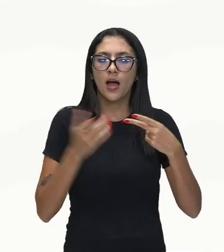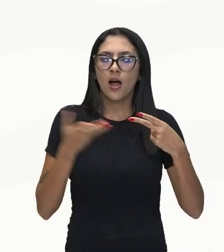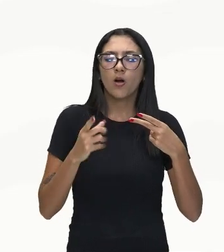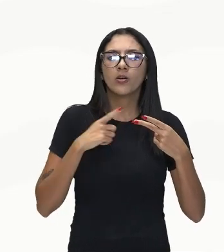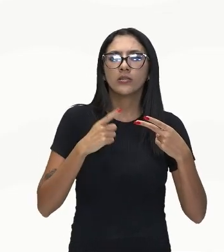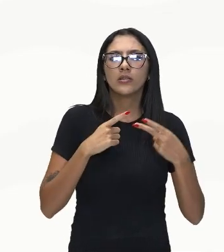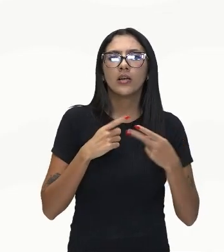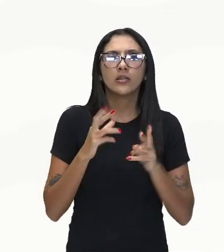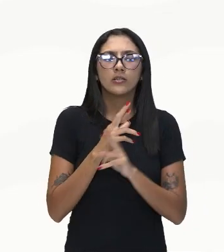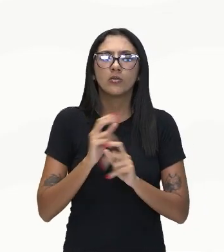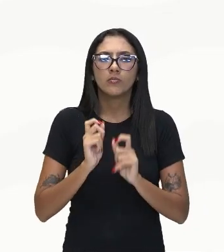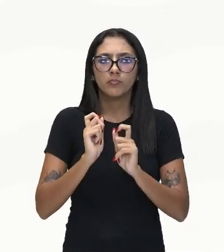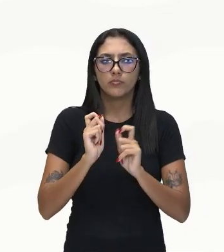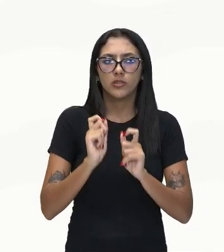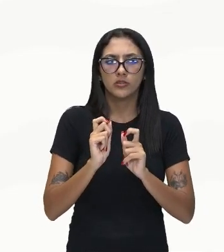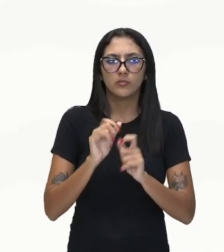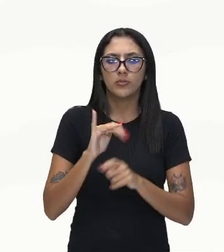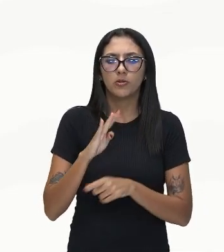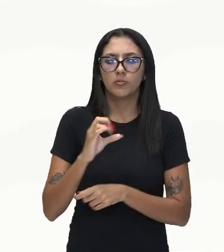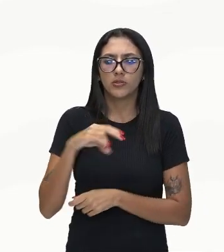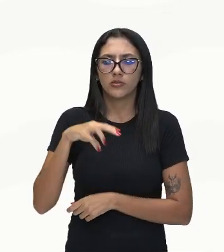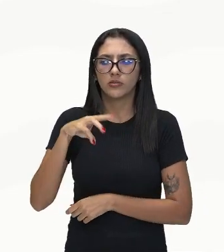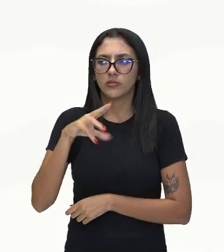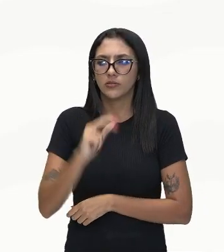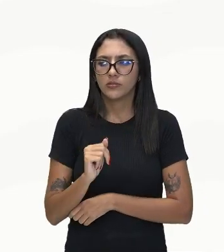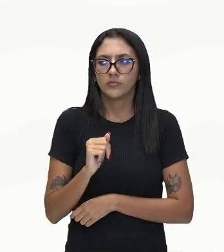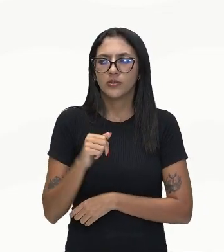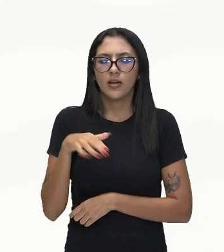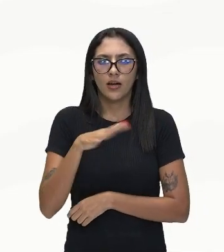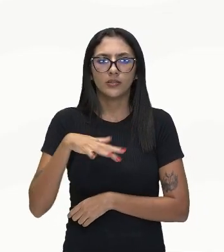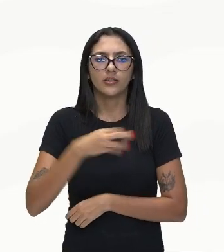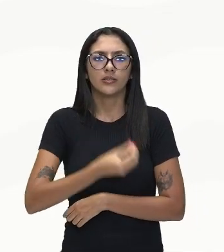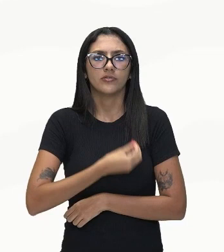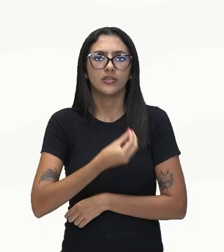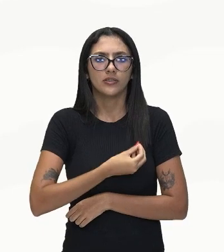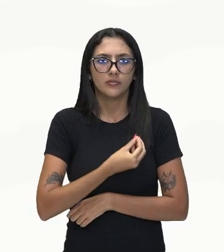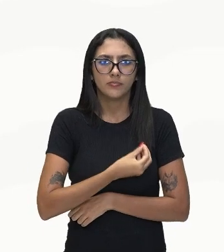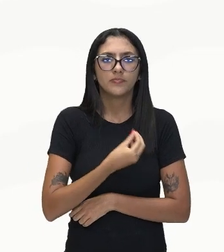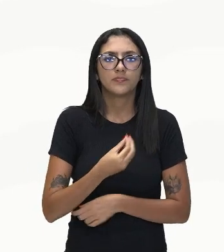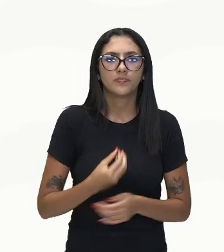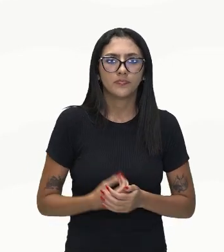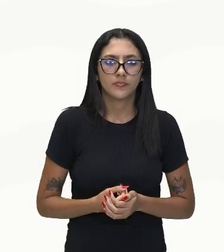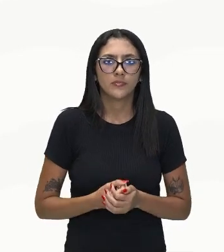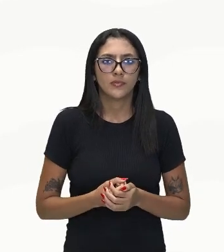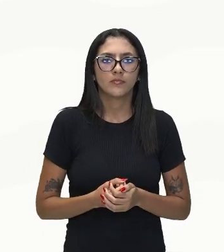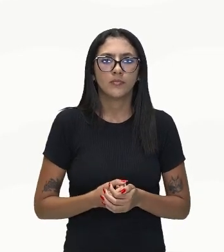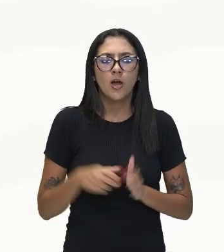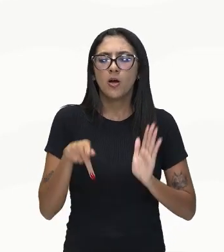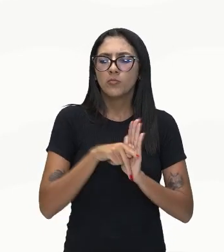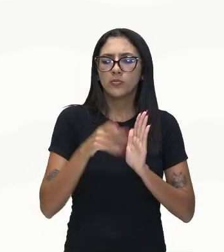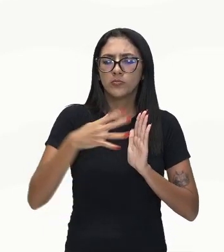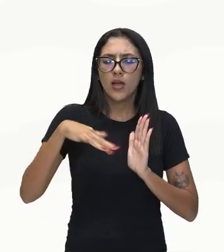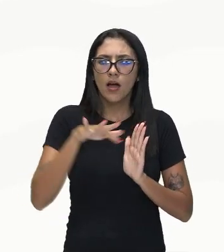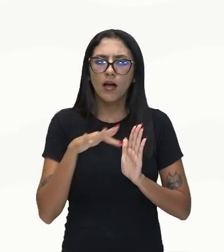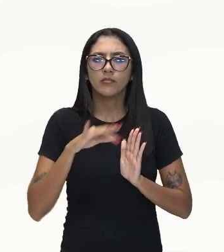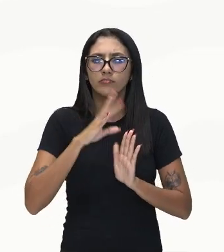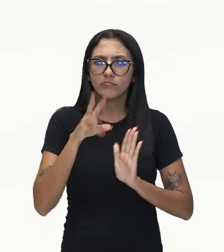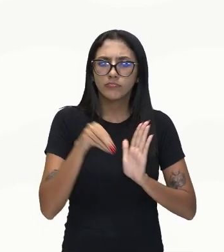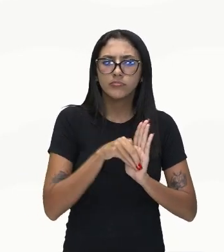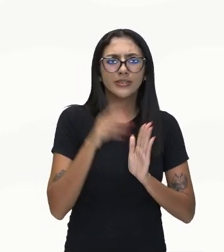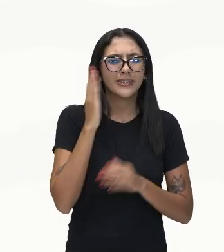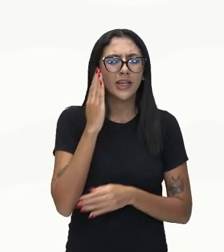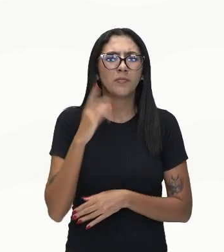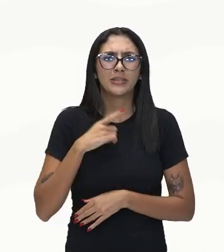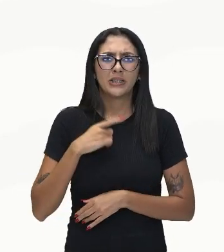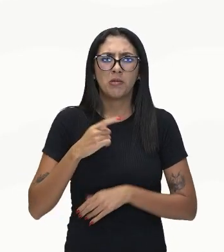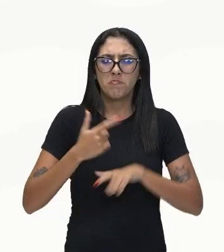bioma amazônico mesmo. Observe que a área já diminuiu, tá vendo? Porque até onde vai a floresta amazônica? Tá? Nós temos 7 milhões de quilômetros quadrados